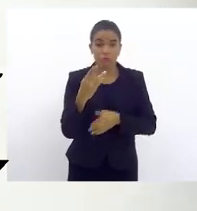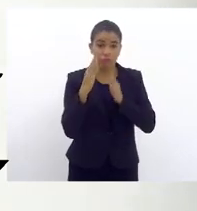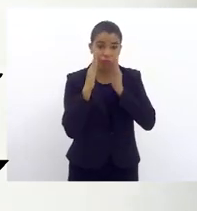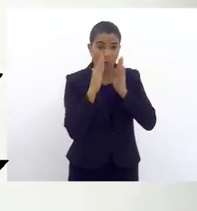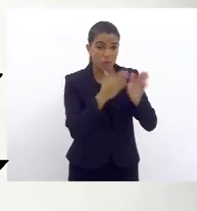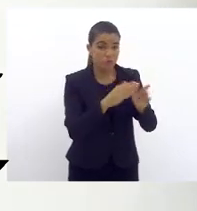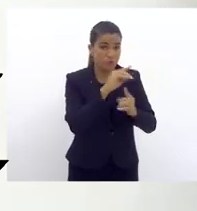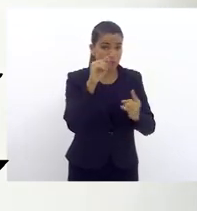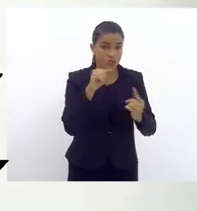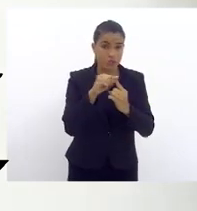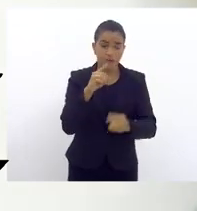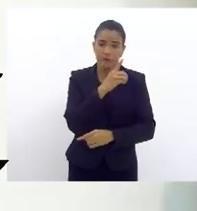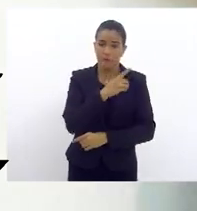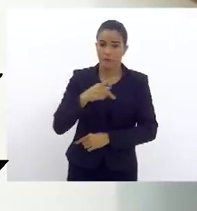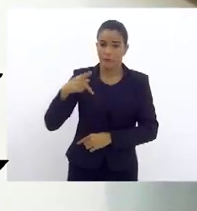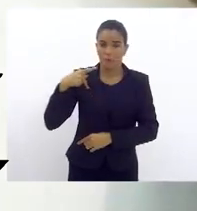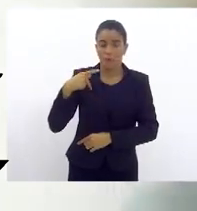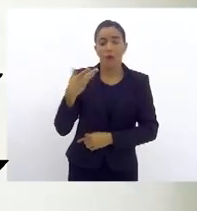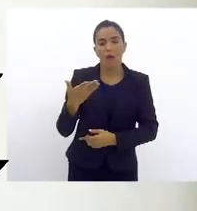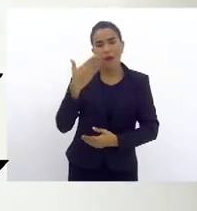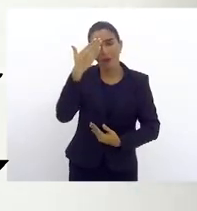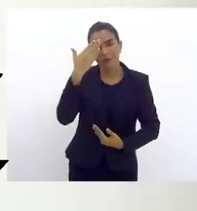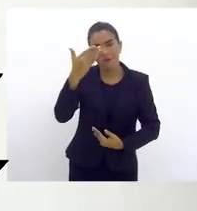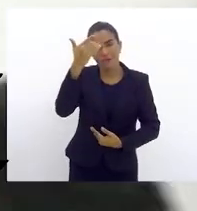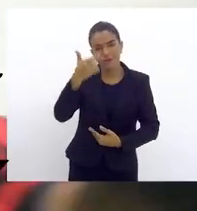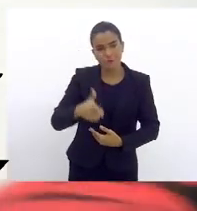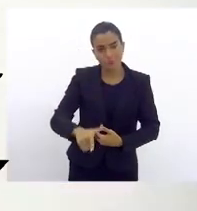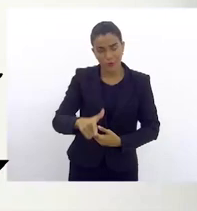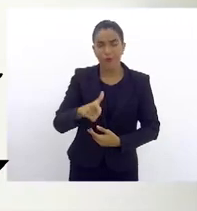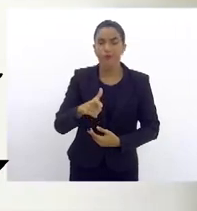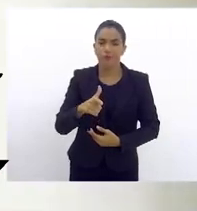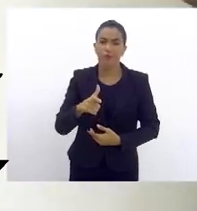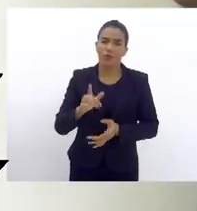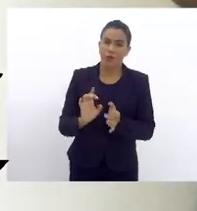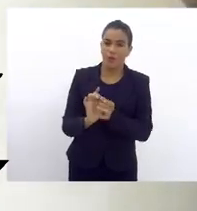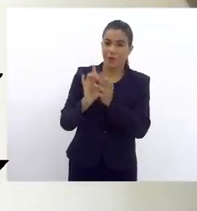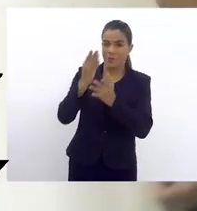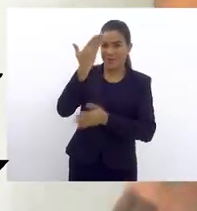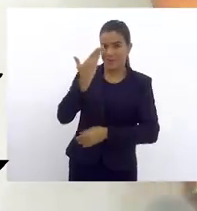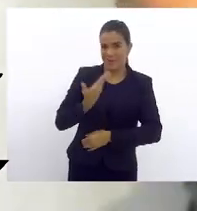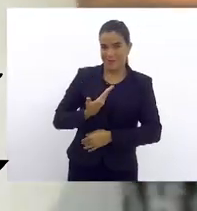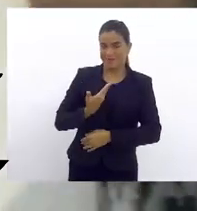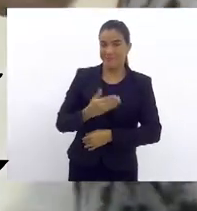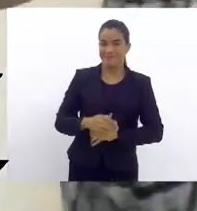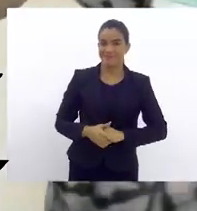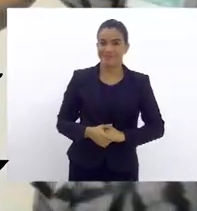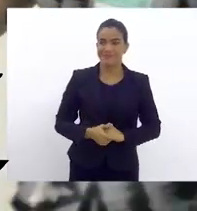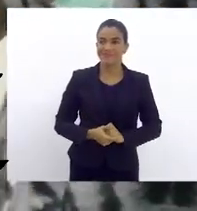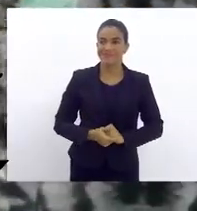na data de hoje agradeço mais uma vez o convite e me coloca à disposição obrigada